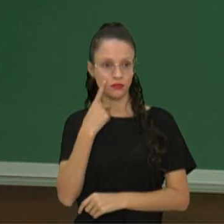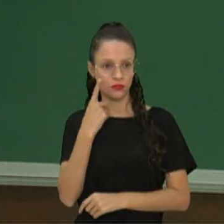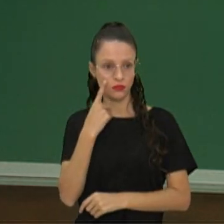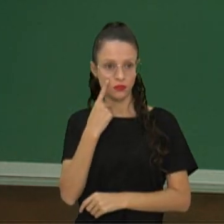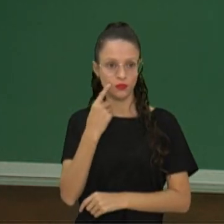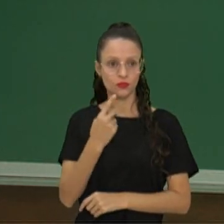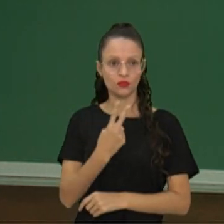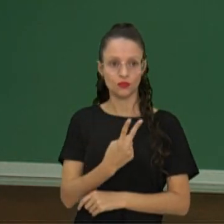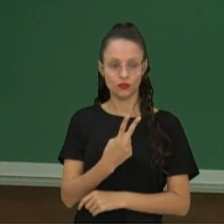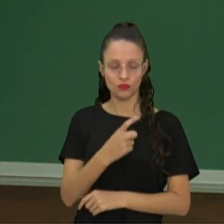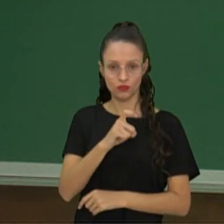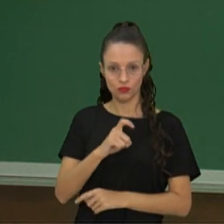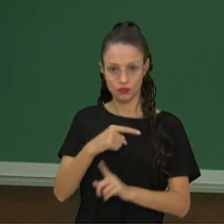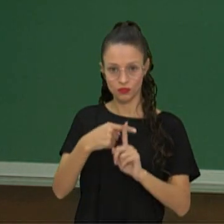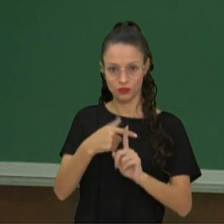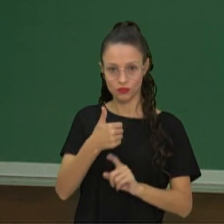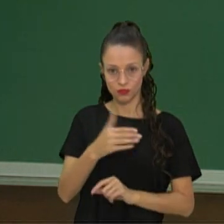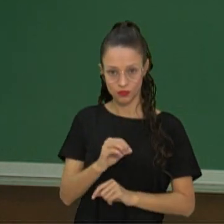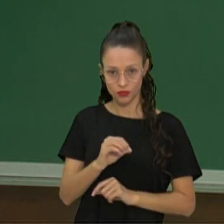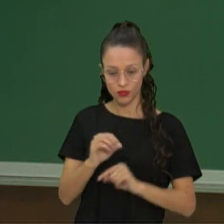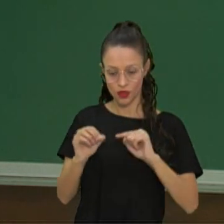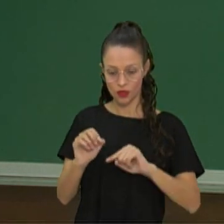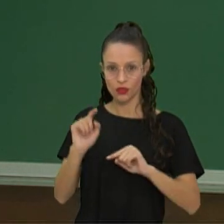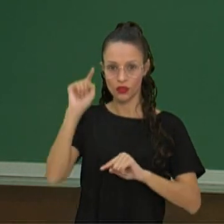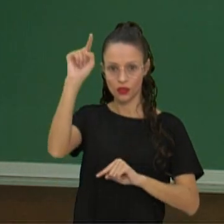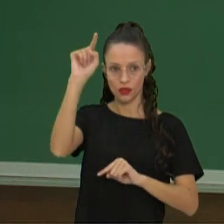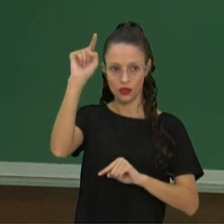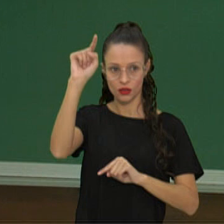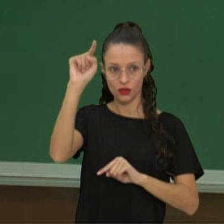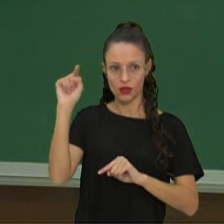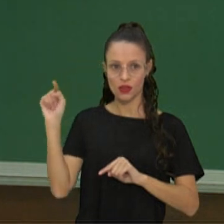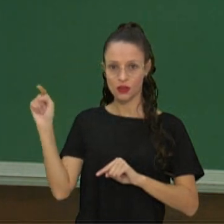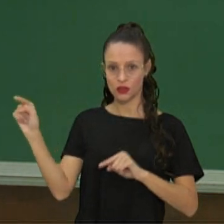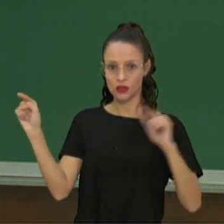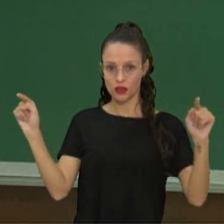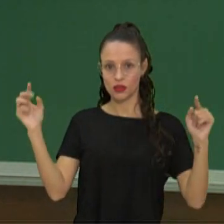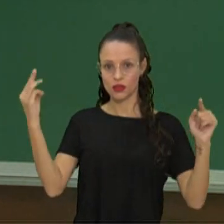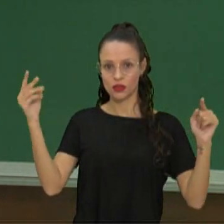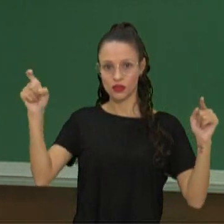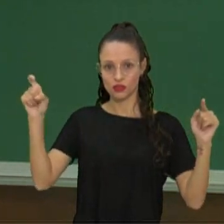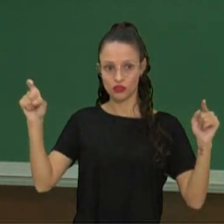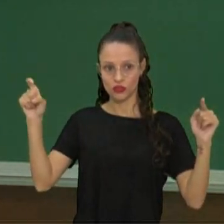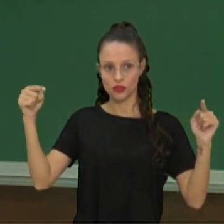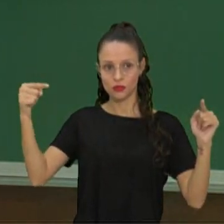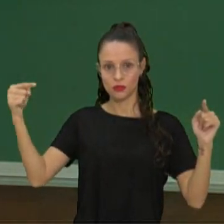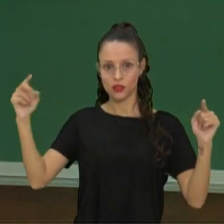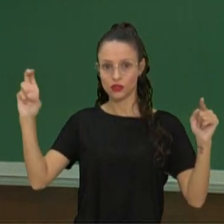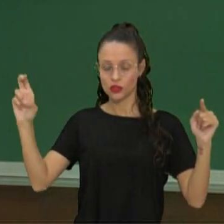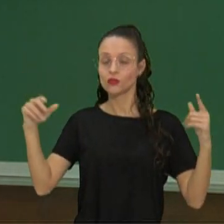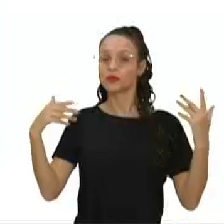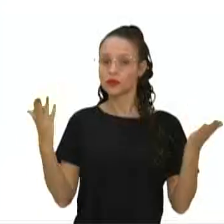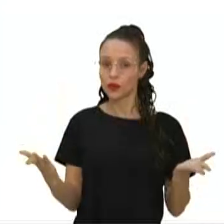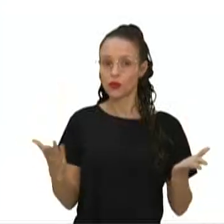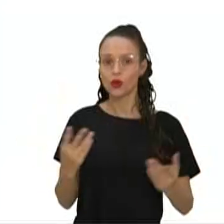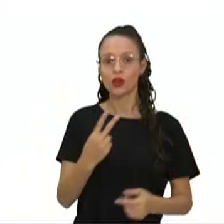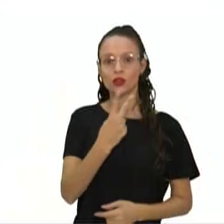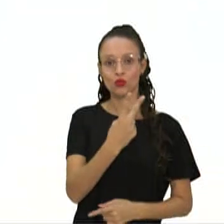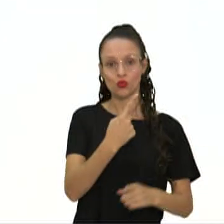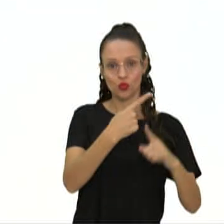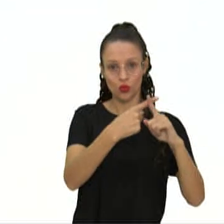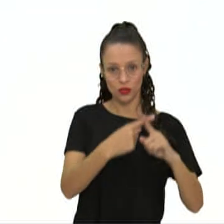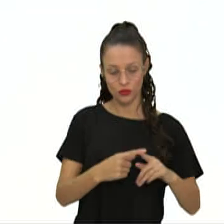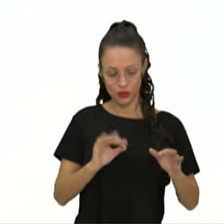2x mais 10 repete duas vezes. E o 3x menos 5 repete duas vezes. Então o que eu posso fazer? 2 vezes o